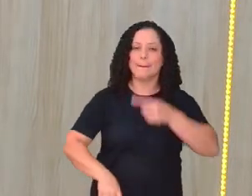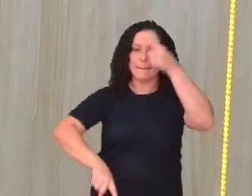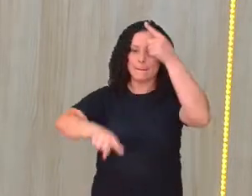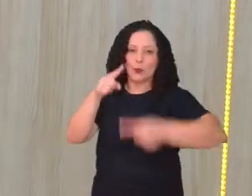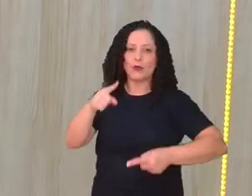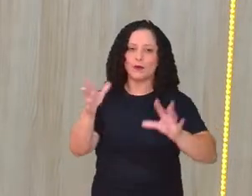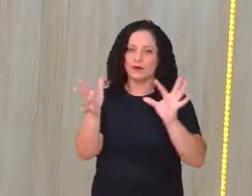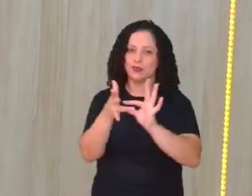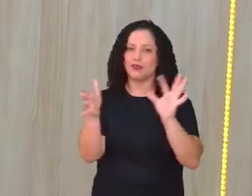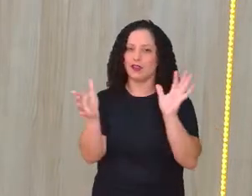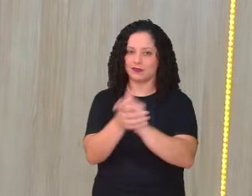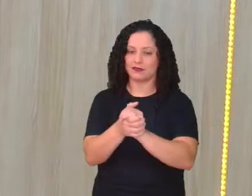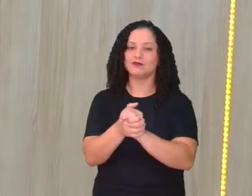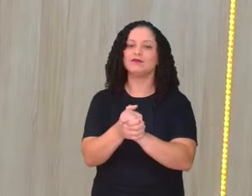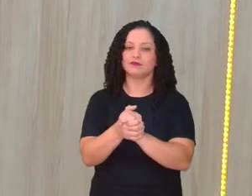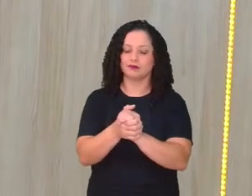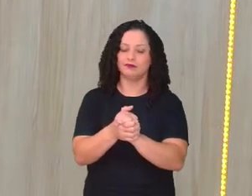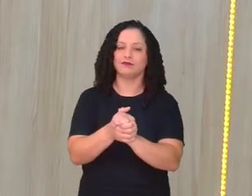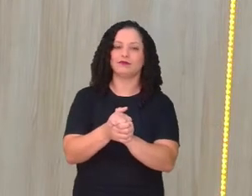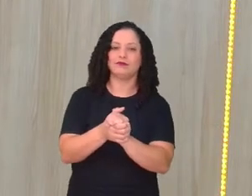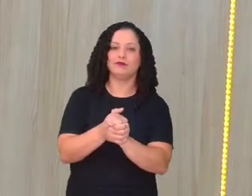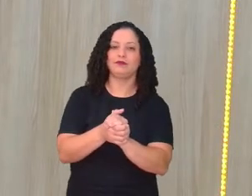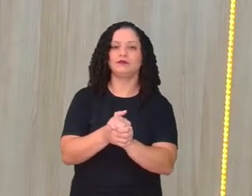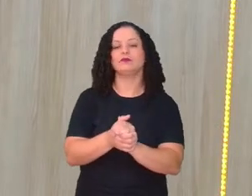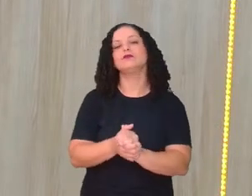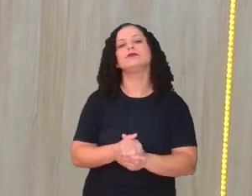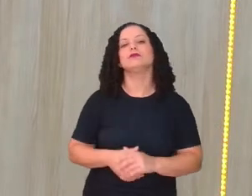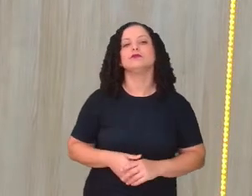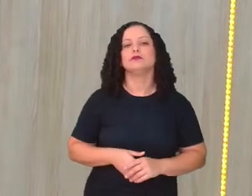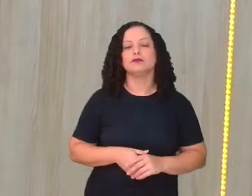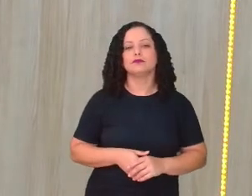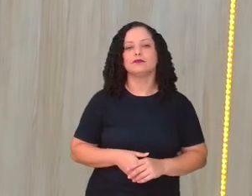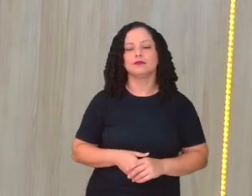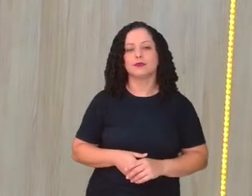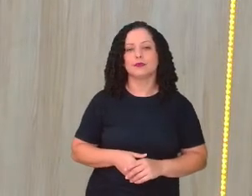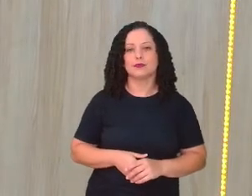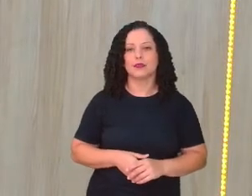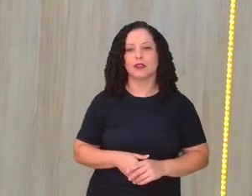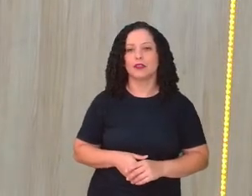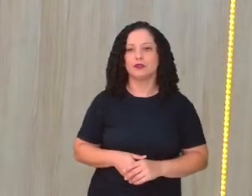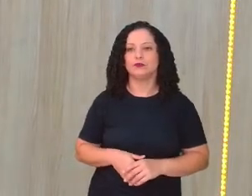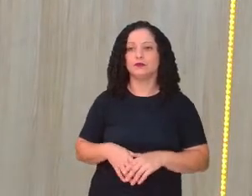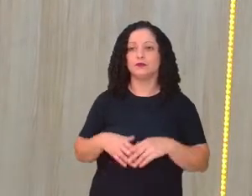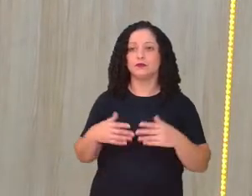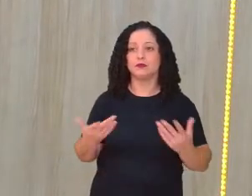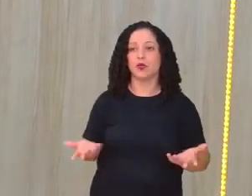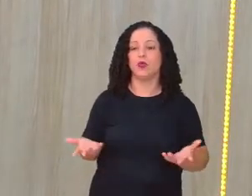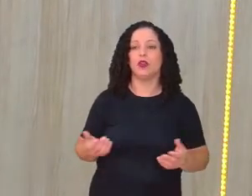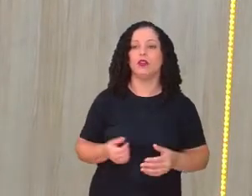ele poupa a igreja, né, desse problema, né, de herança, né? Então,